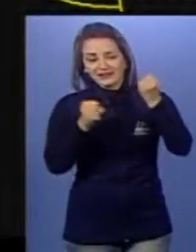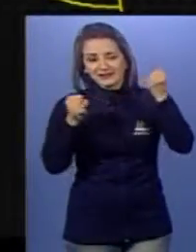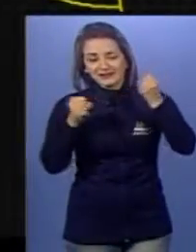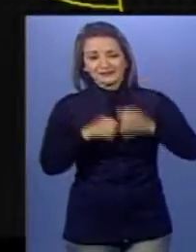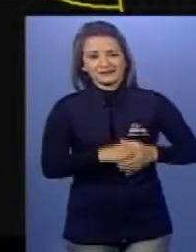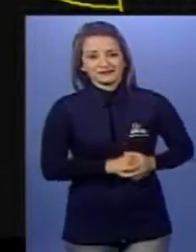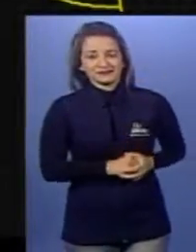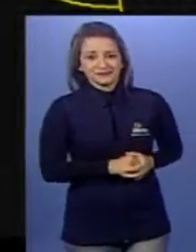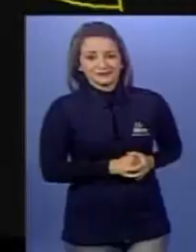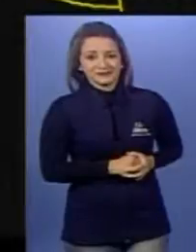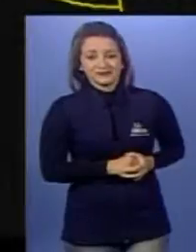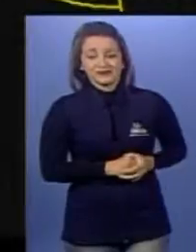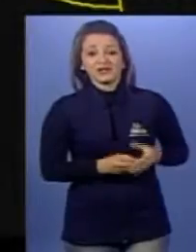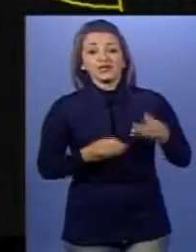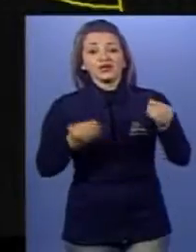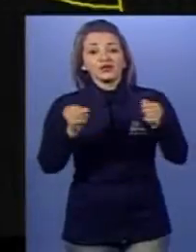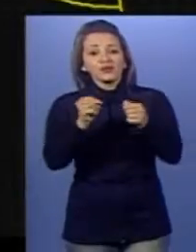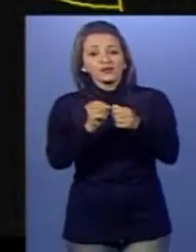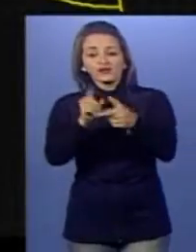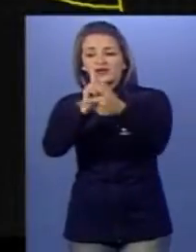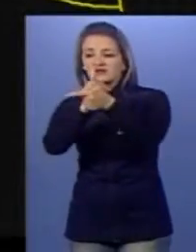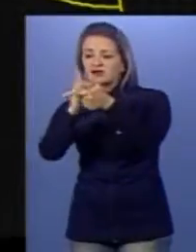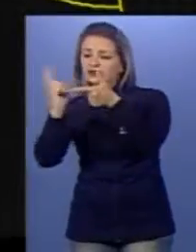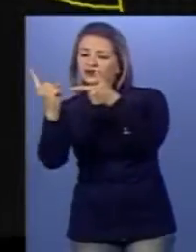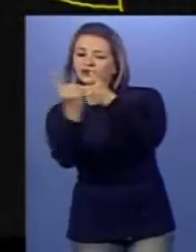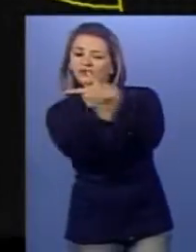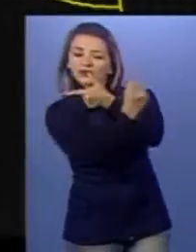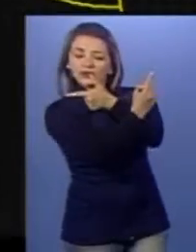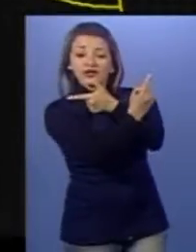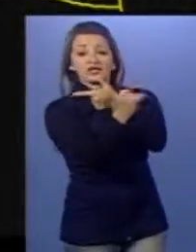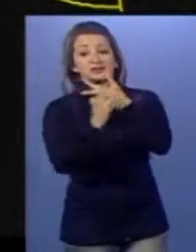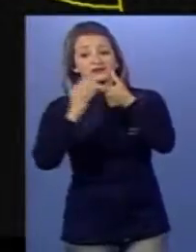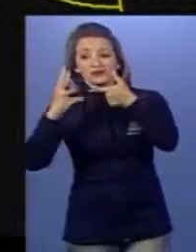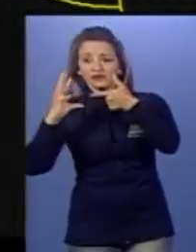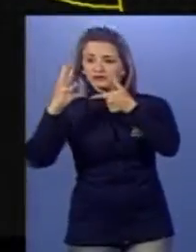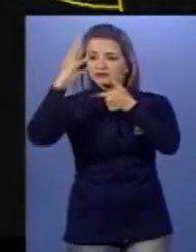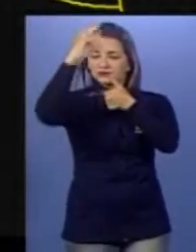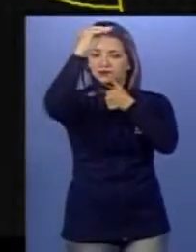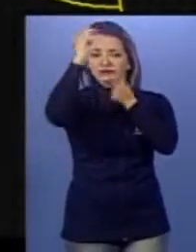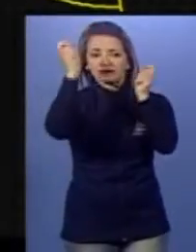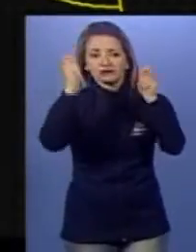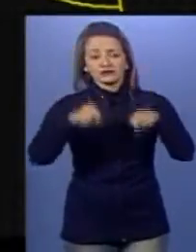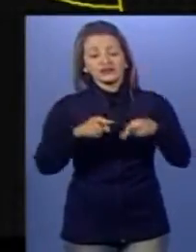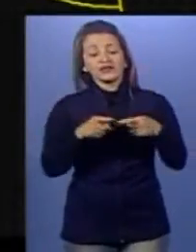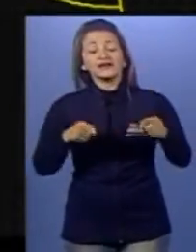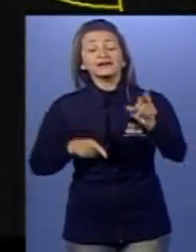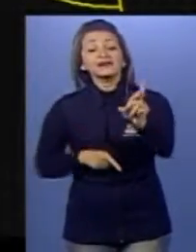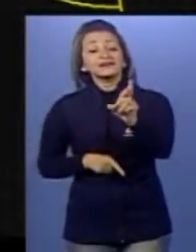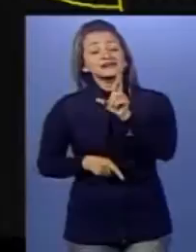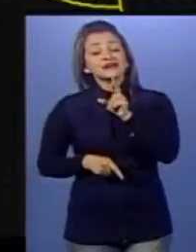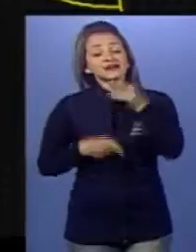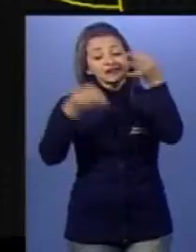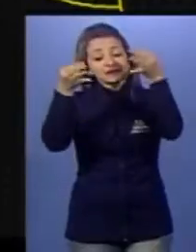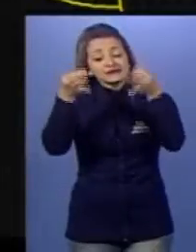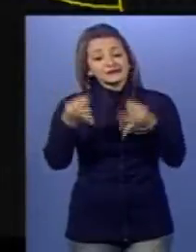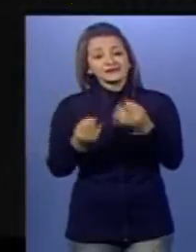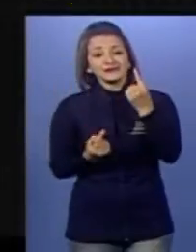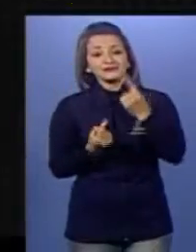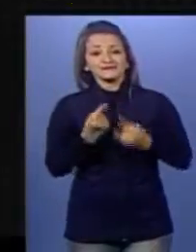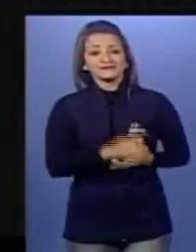jesus de rotação resolução ficava mais 15 dias depois